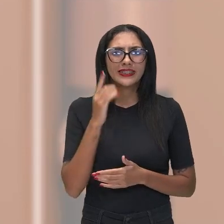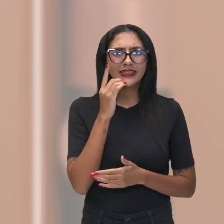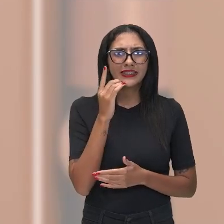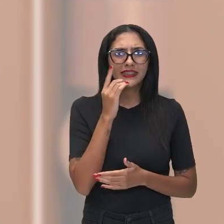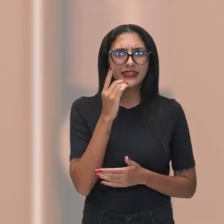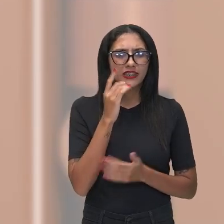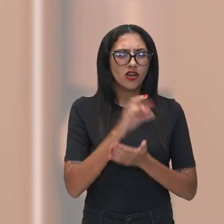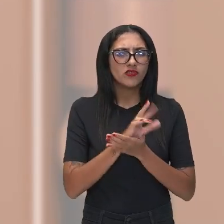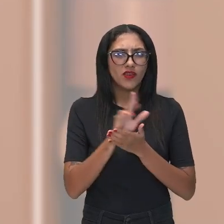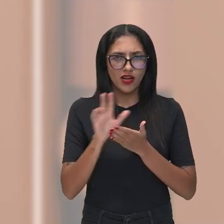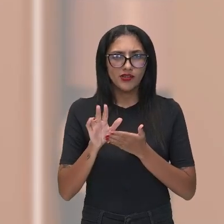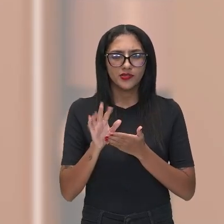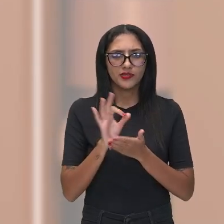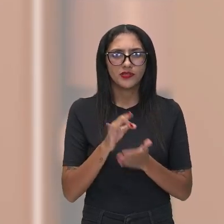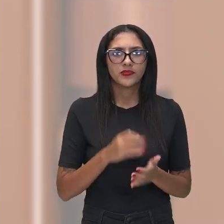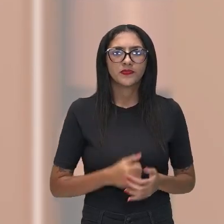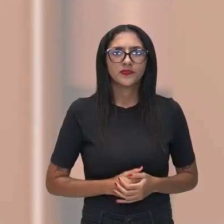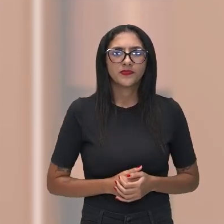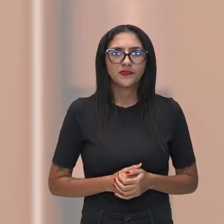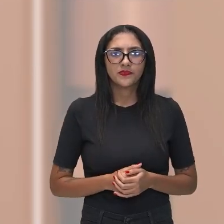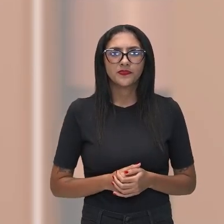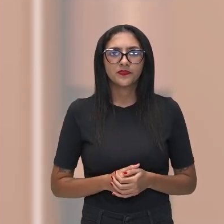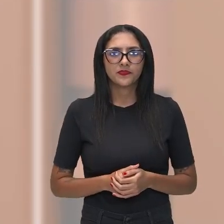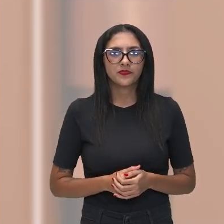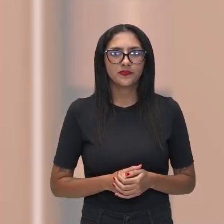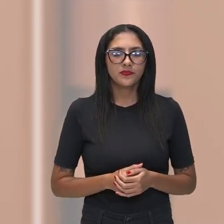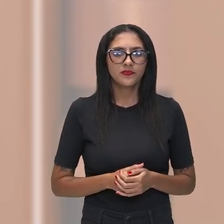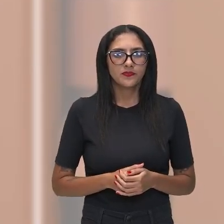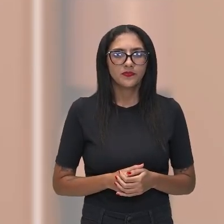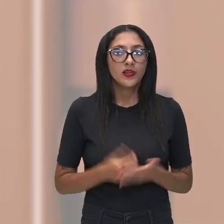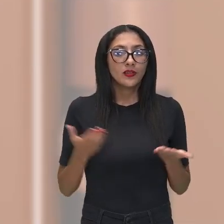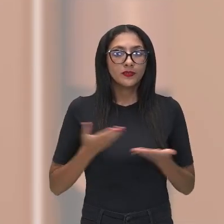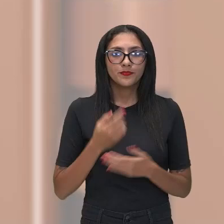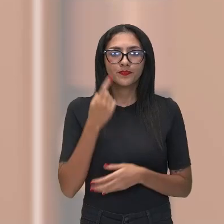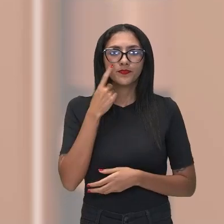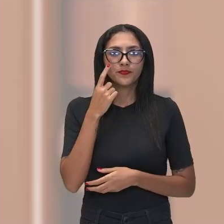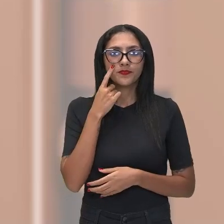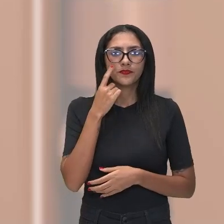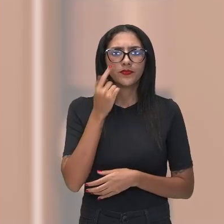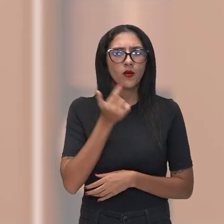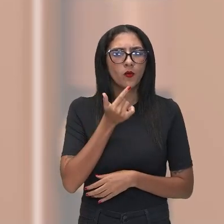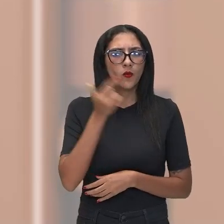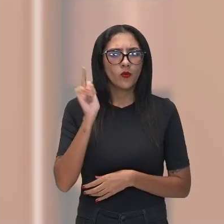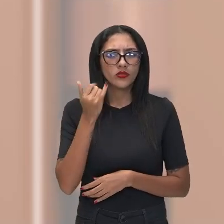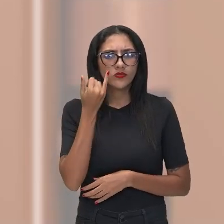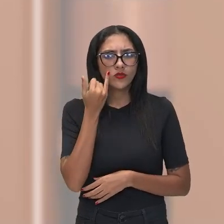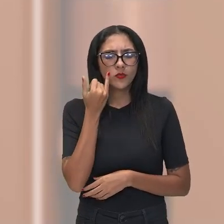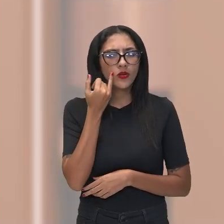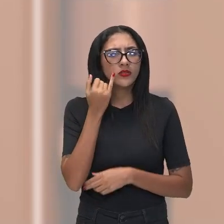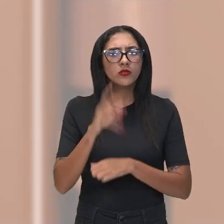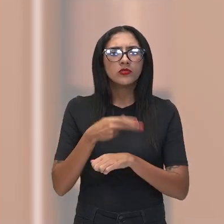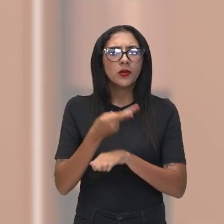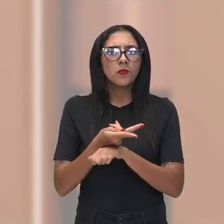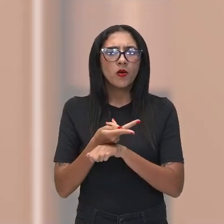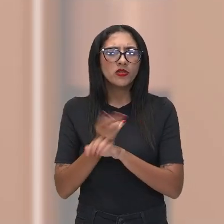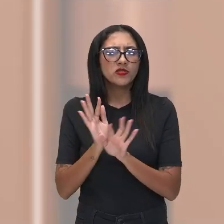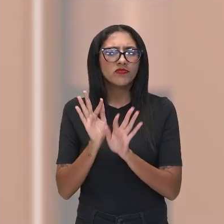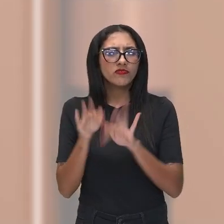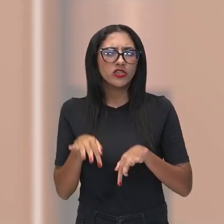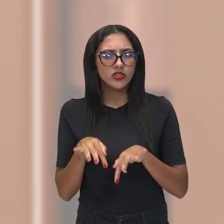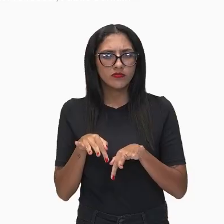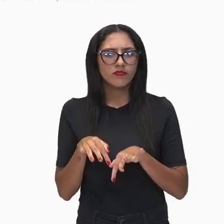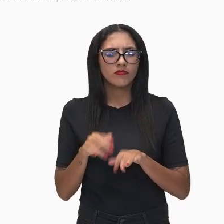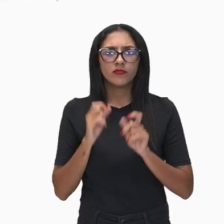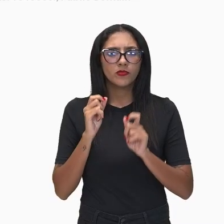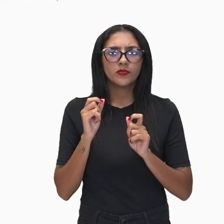conflitos mundiais, né? Vamos adiante aqui que a gente vai falar um pouquinho sobre o que aconteceu depois da Segunda Guerra Mundial, tá? Vamos